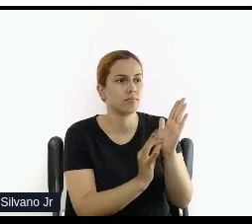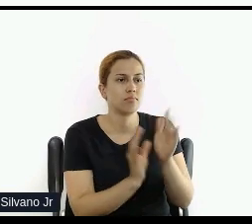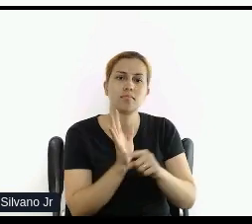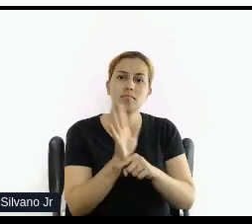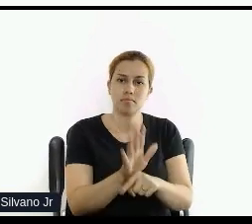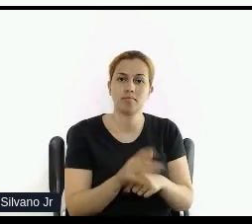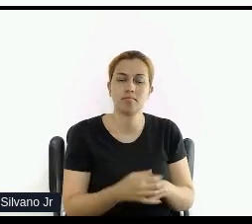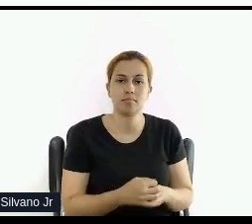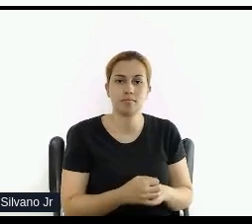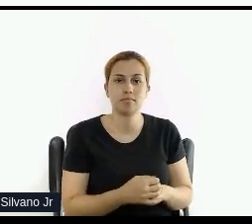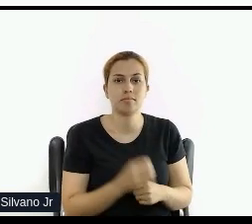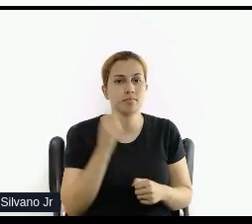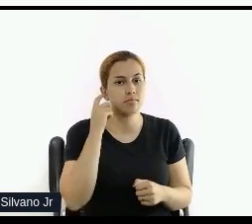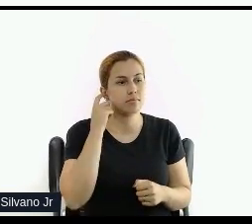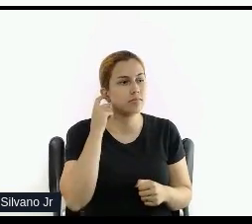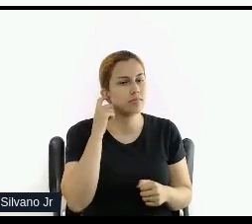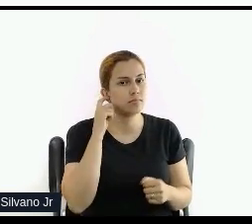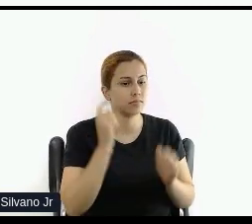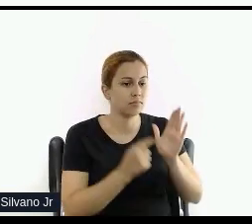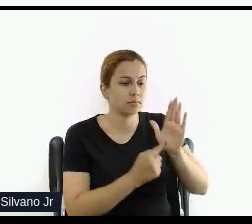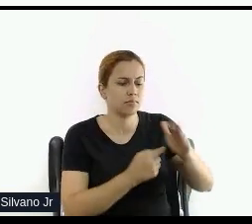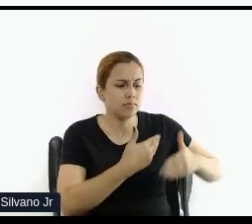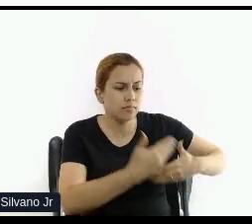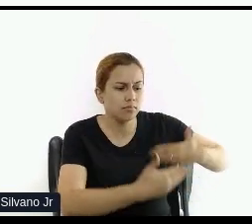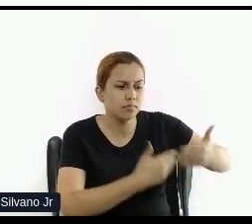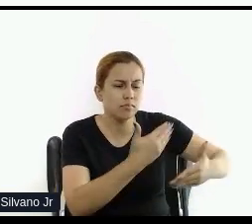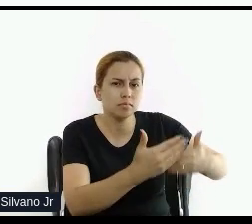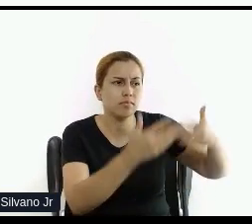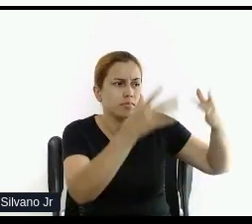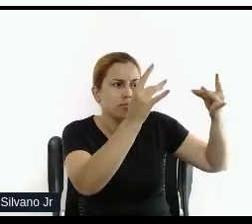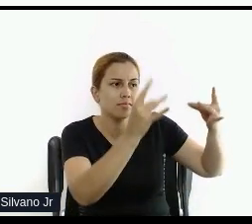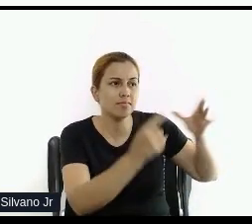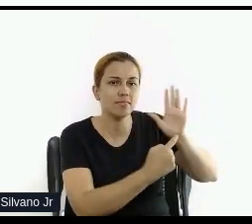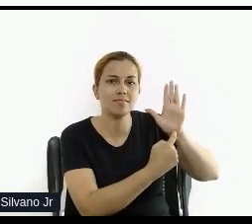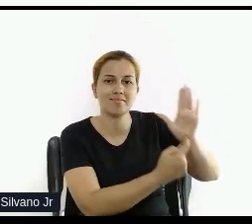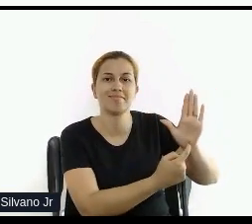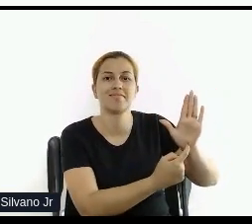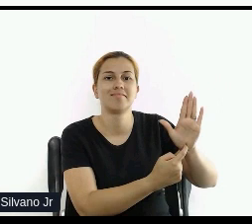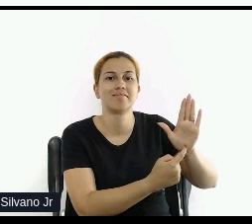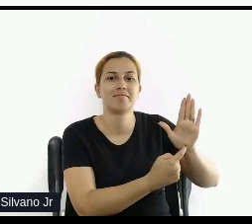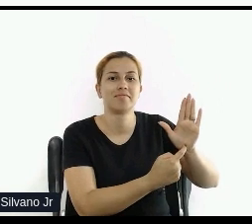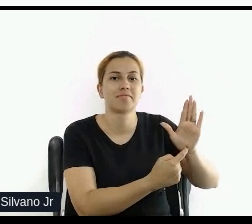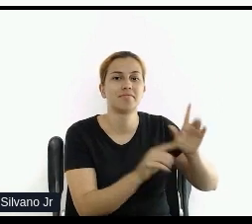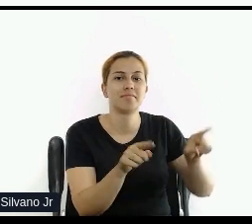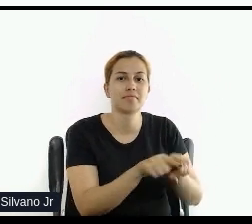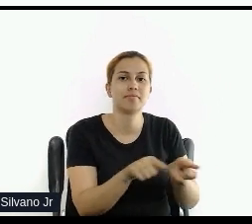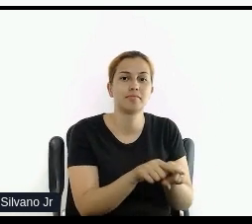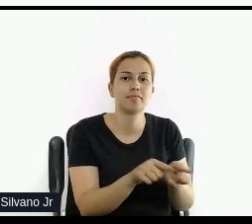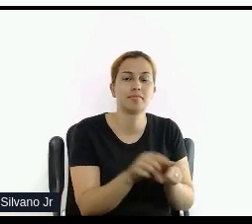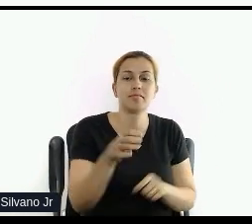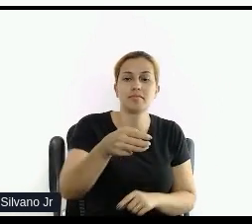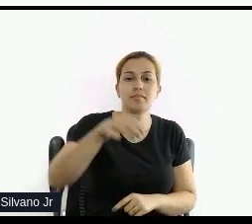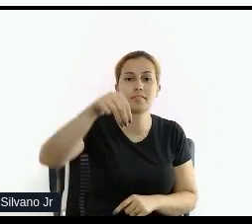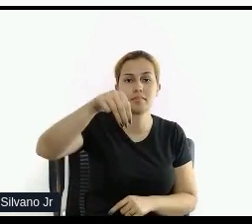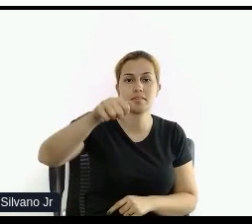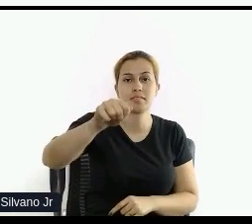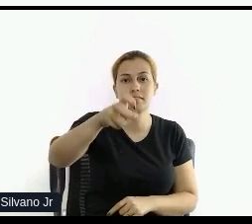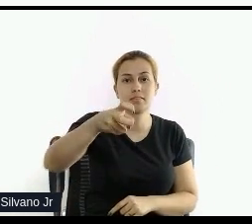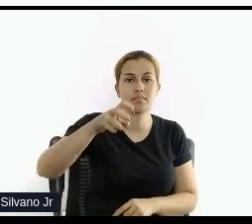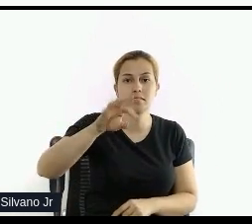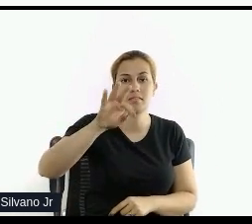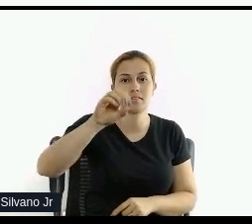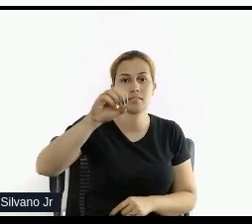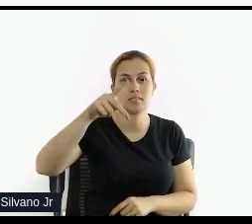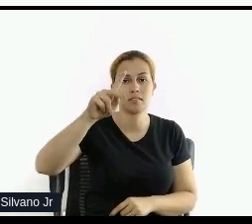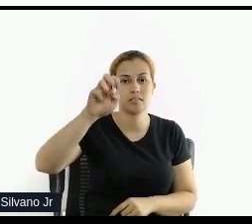para a imagem, eu passo a minha imagem lá, né? Max token vai ser a quantidade máxima de token que eu vou estar limitando, ele está